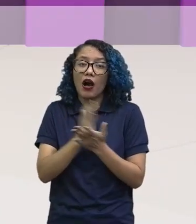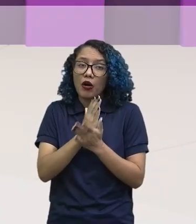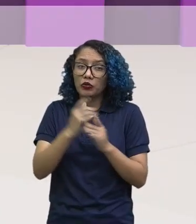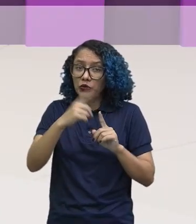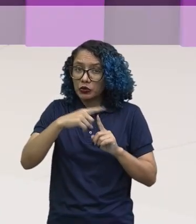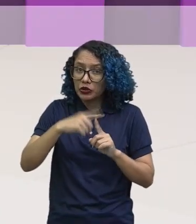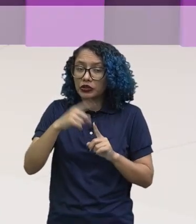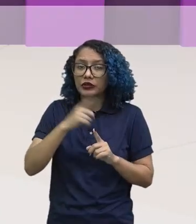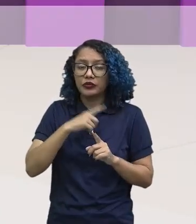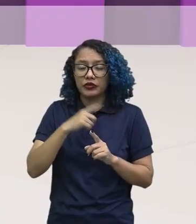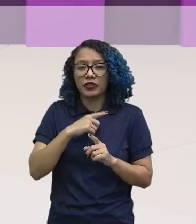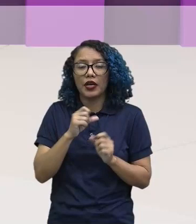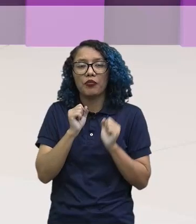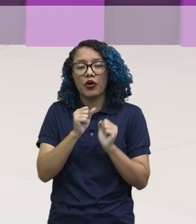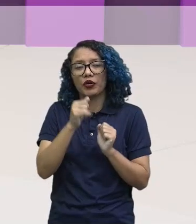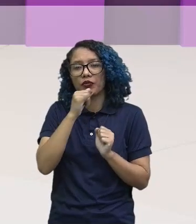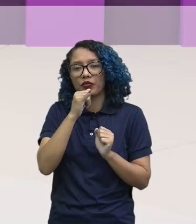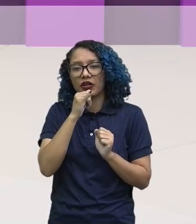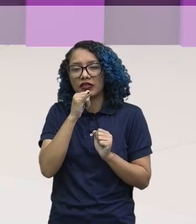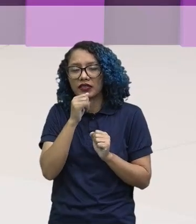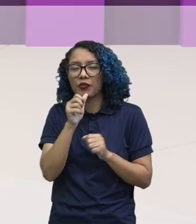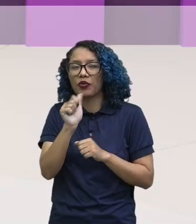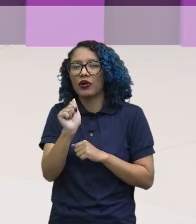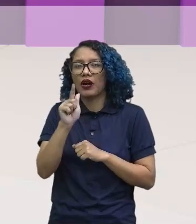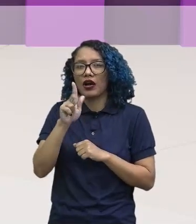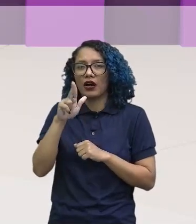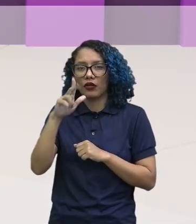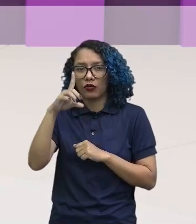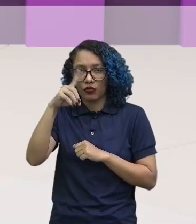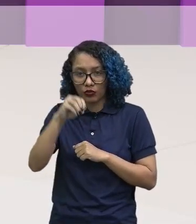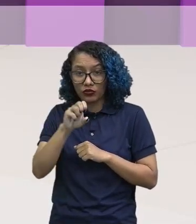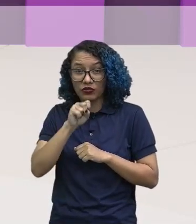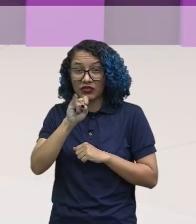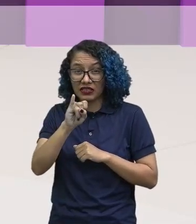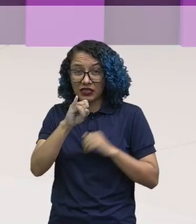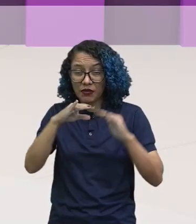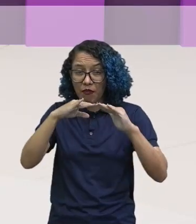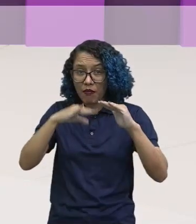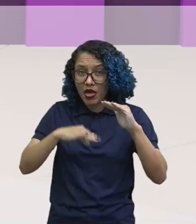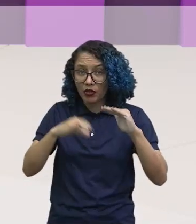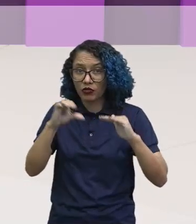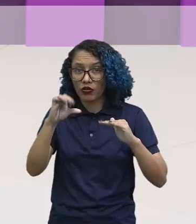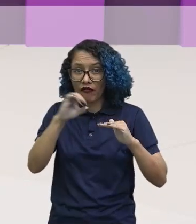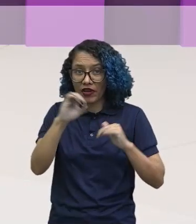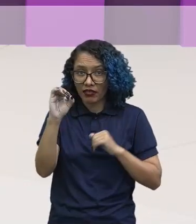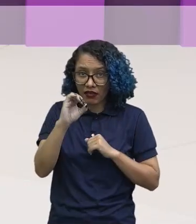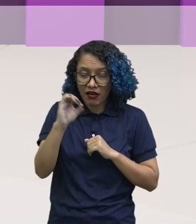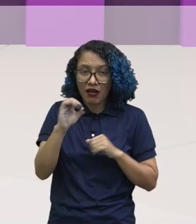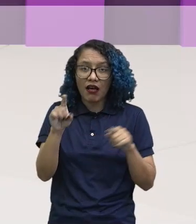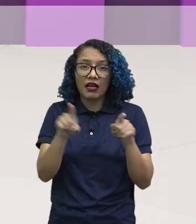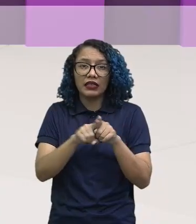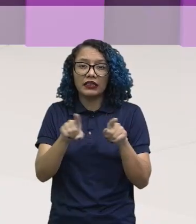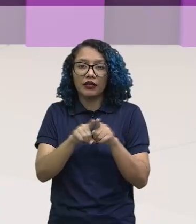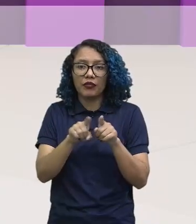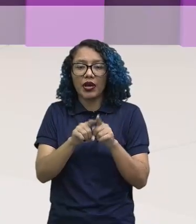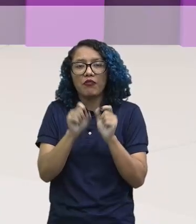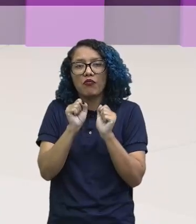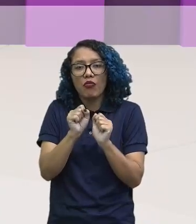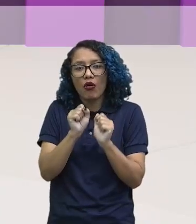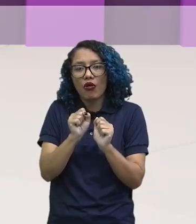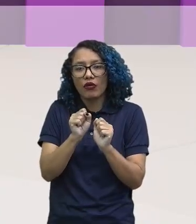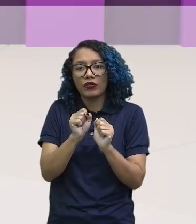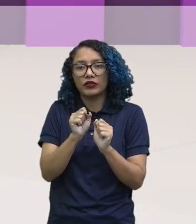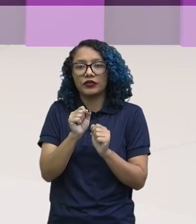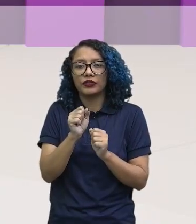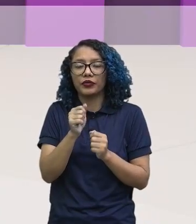classificações, né? Nós podemos dizer que um ângulo é agudo, se ele for menor do que 90 graus. Também podemos dizer que o ângulo pode ser chamado